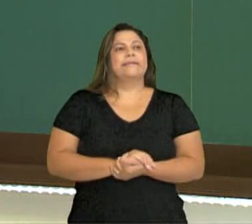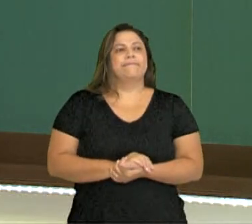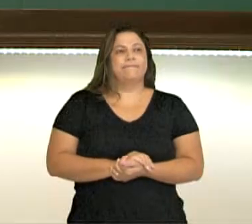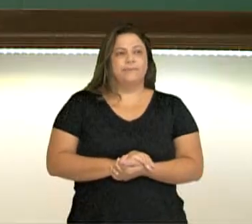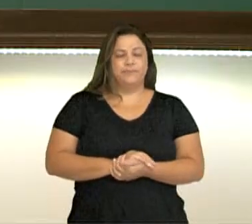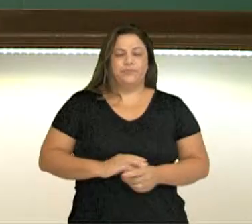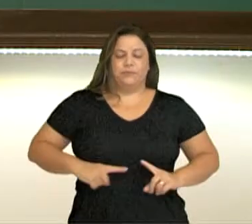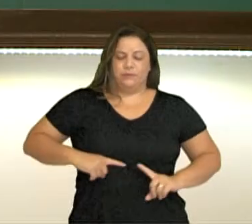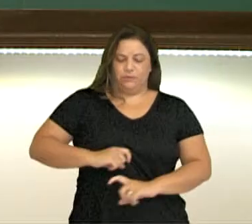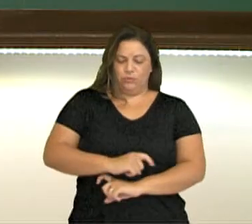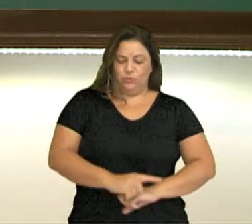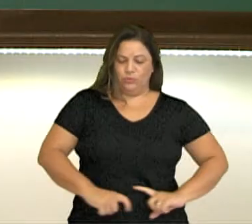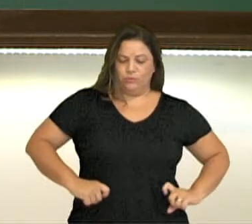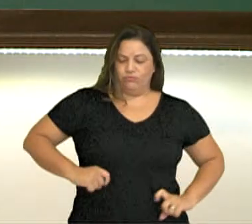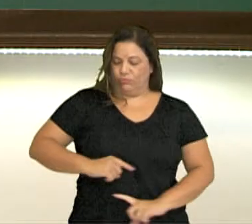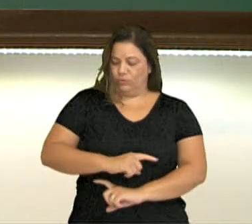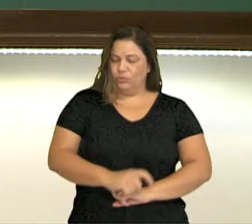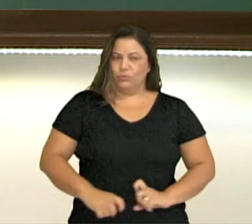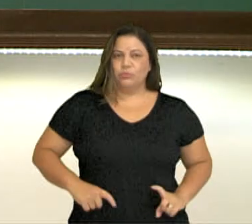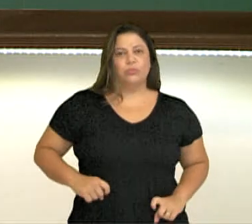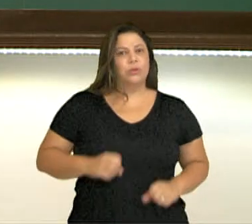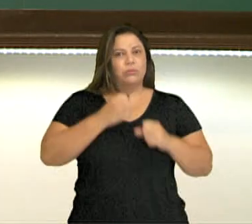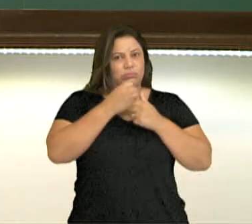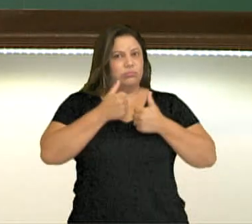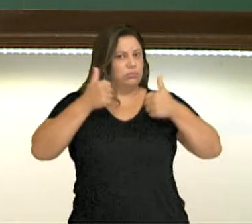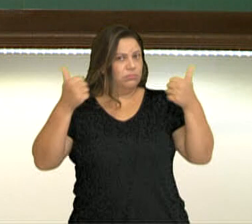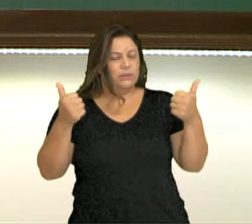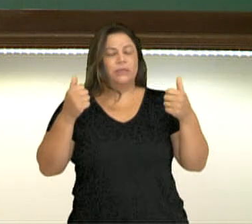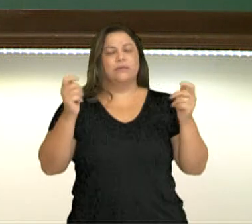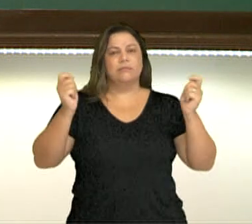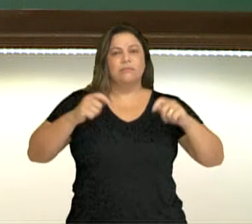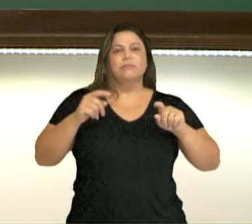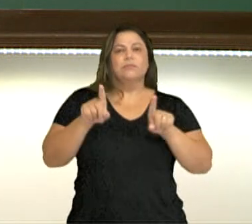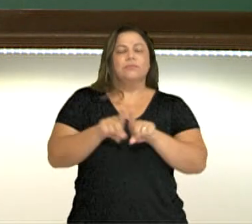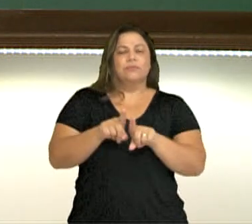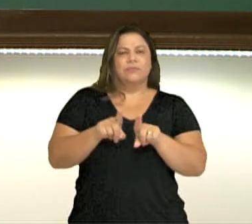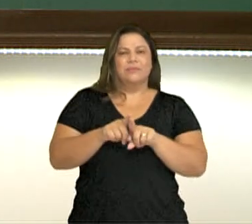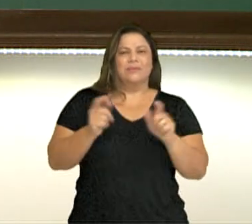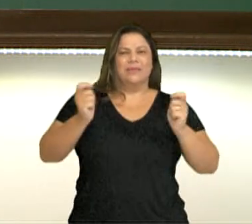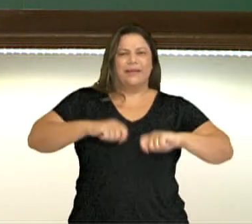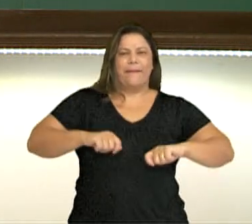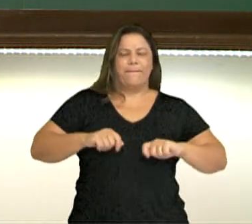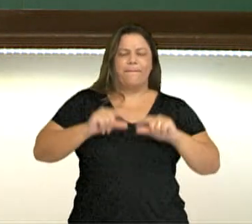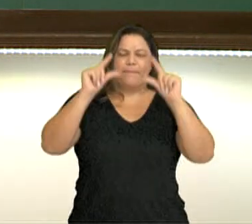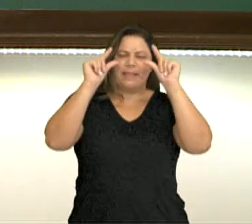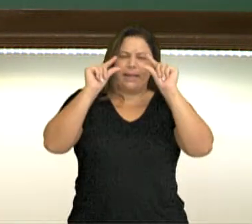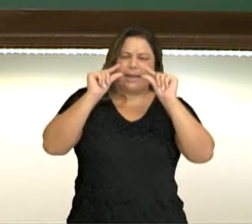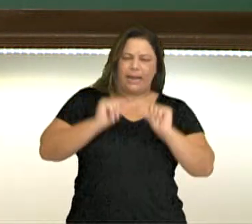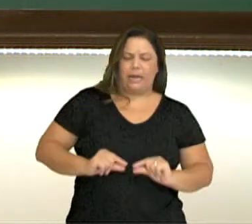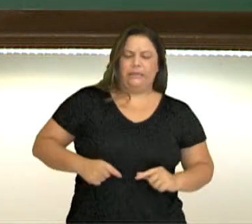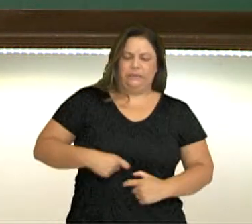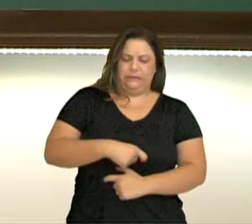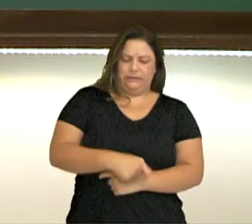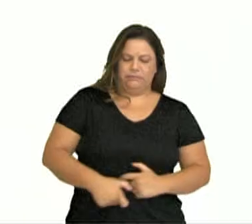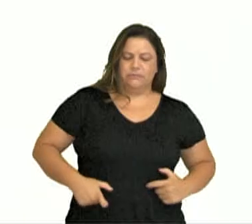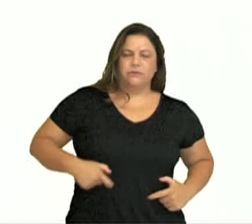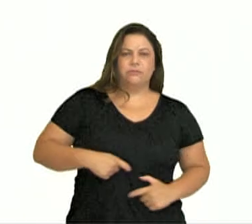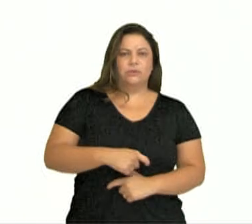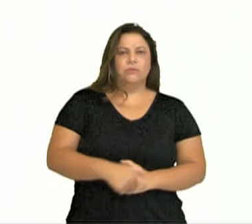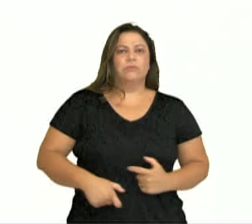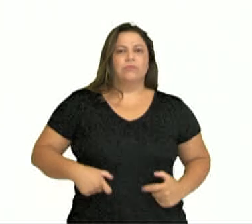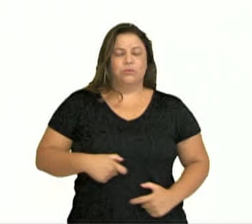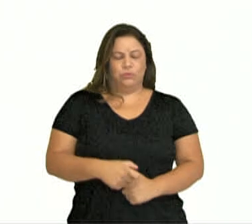flora intestinal possui as bactérias do bem, fazem parte então da nossa microbiota intestinal. Elas controlam